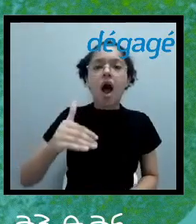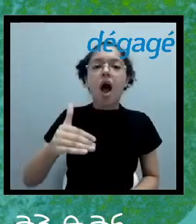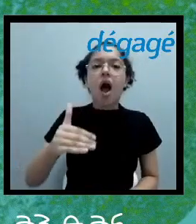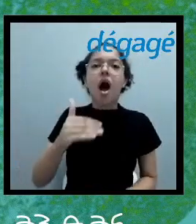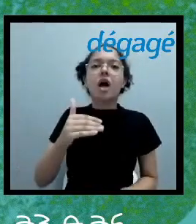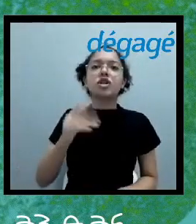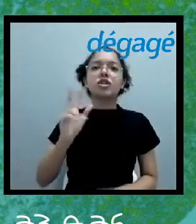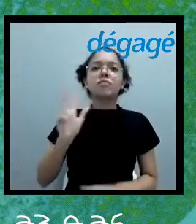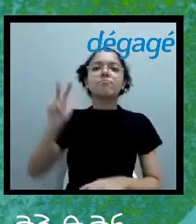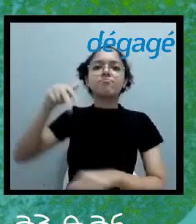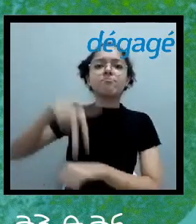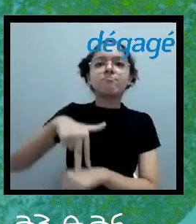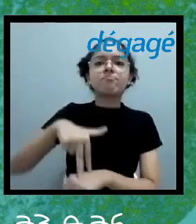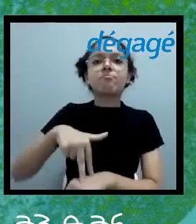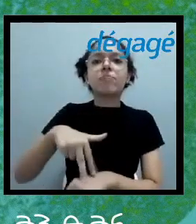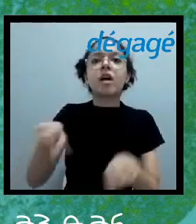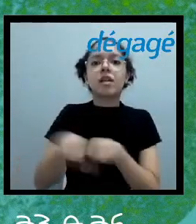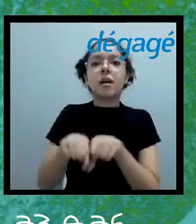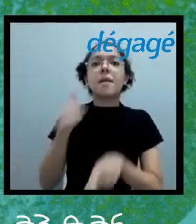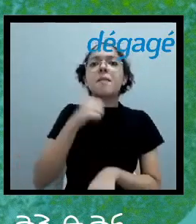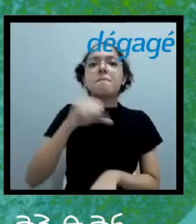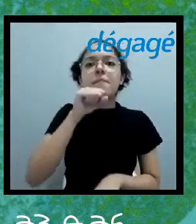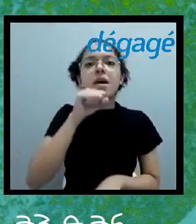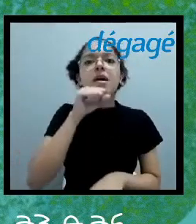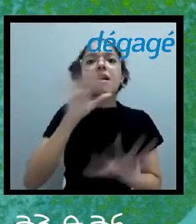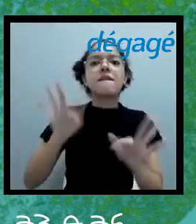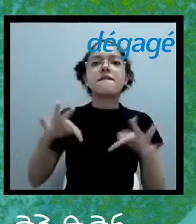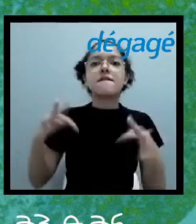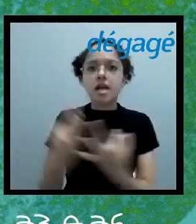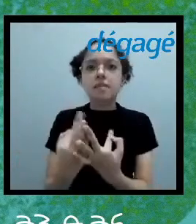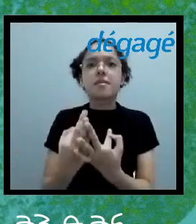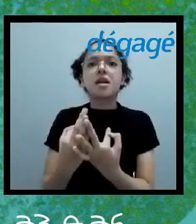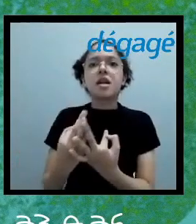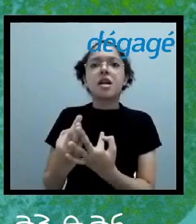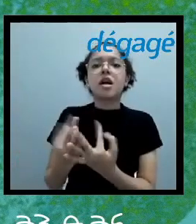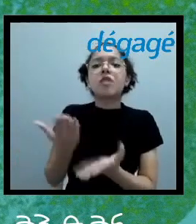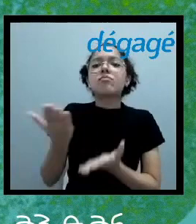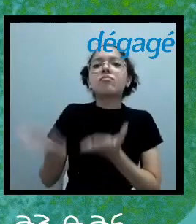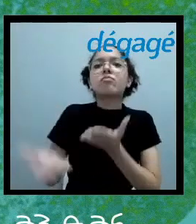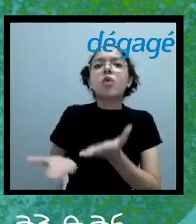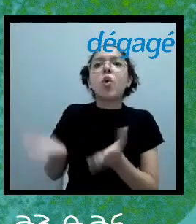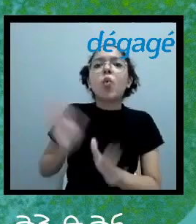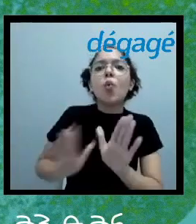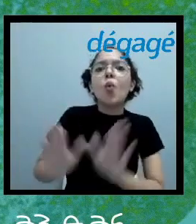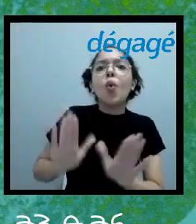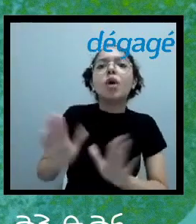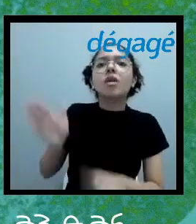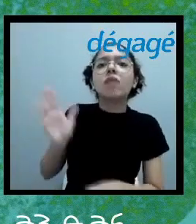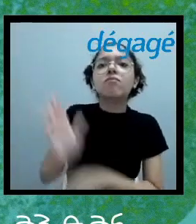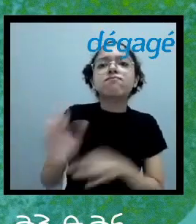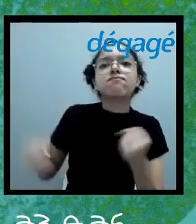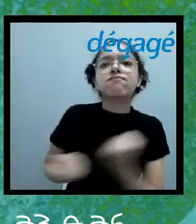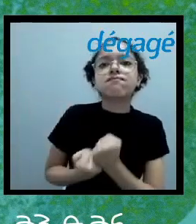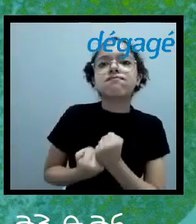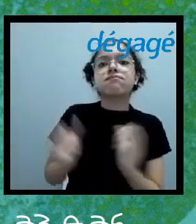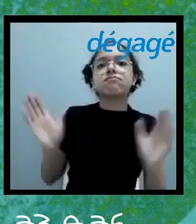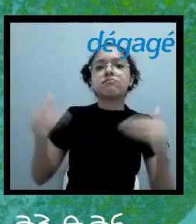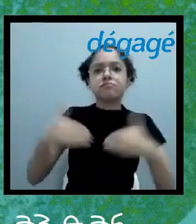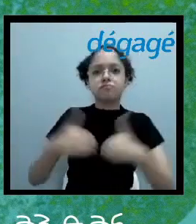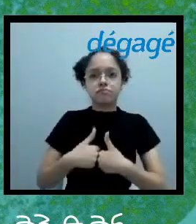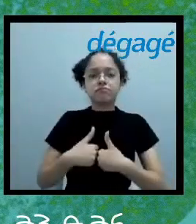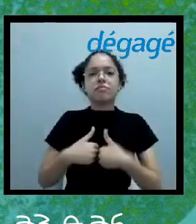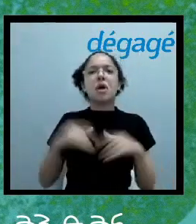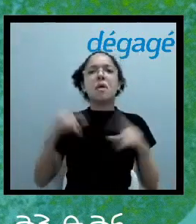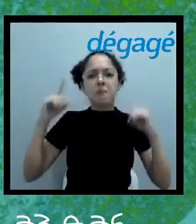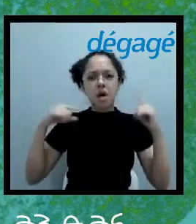as mães, os pais, os cuidadores dessas figuras tão ímpares e tão firmes em suas decisões. As mães, que malucas essas